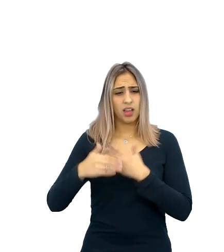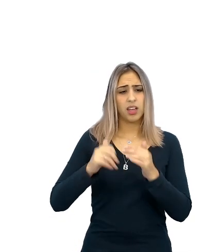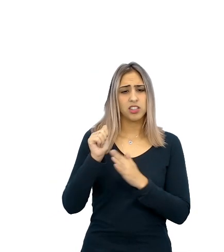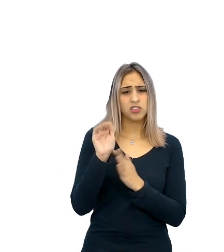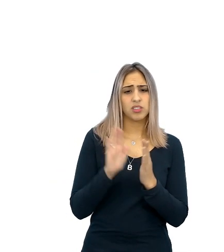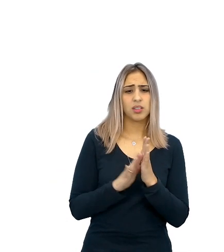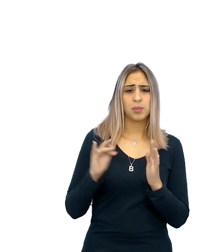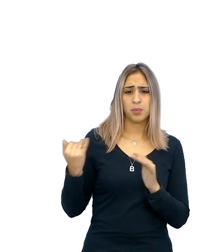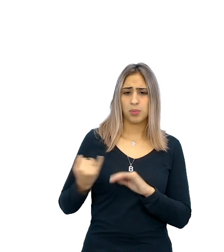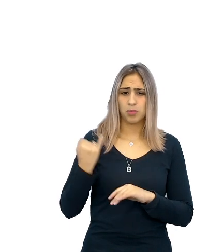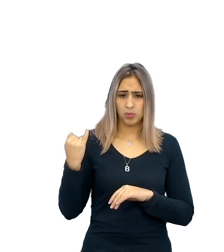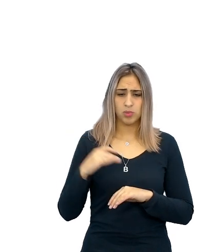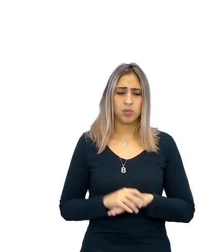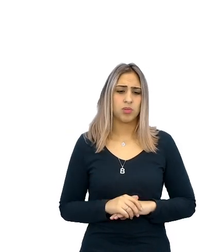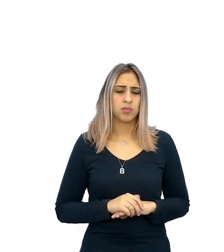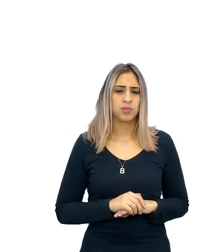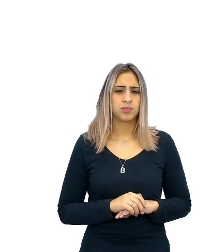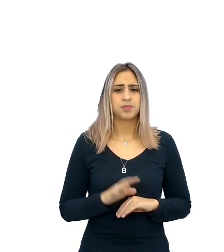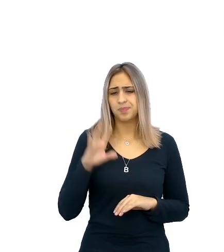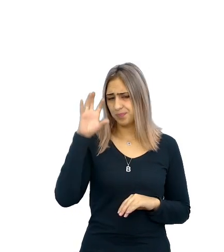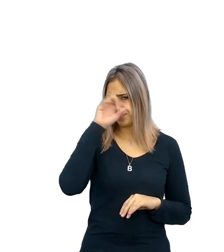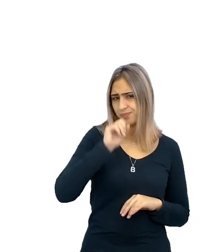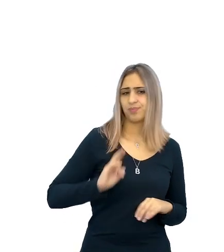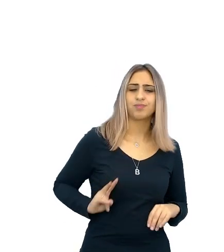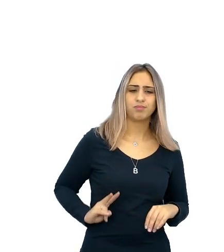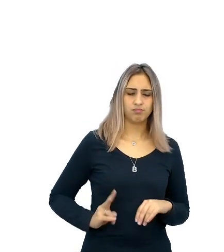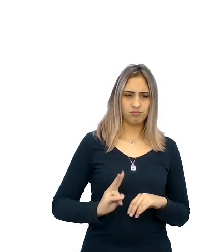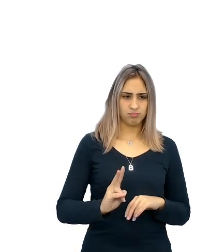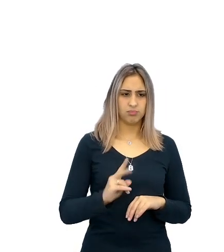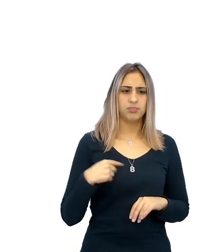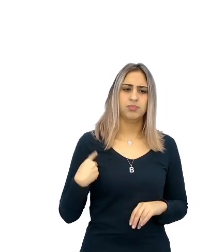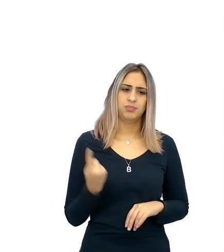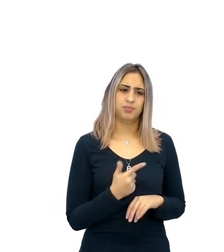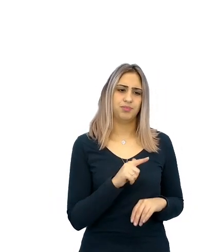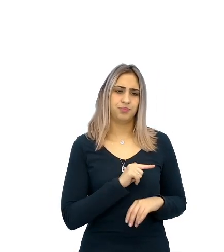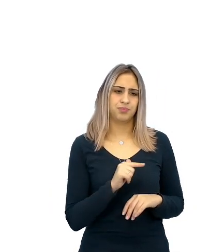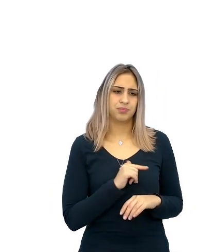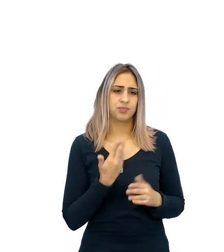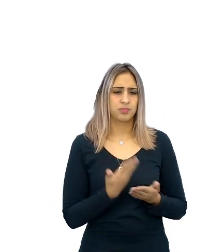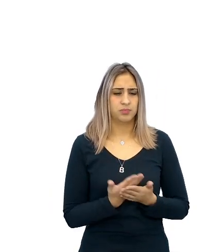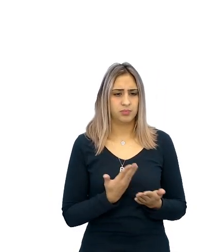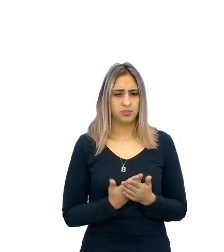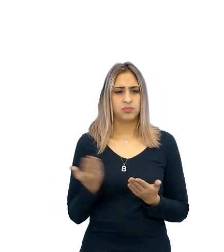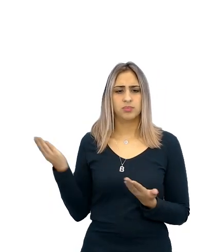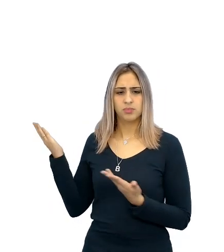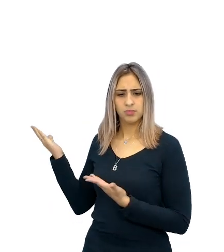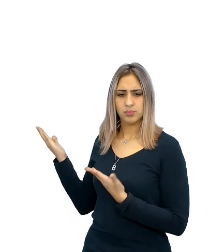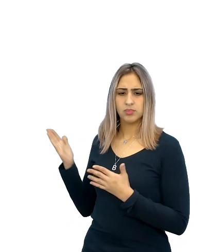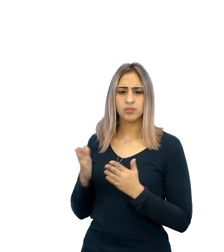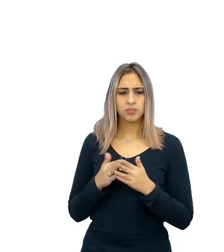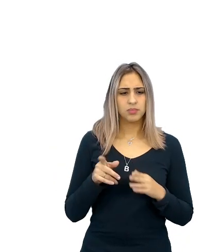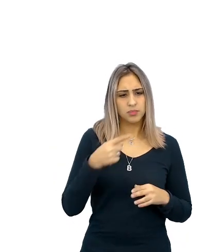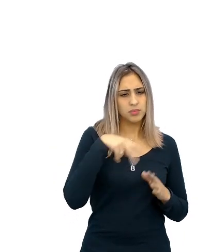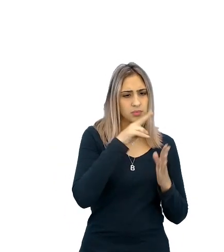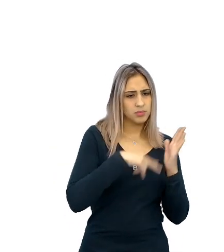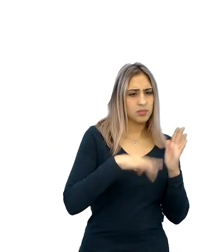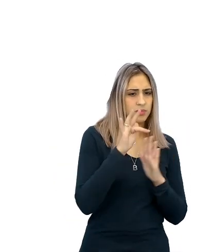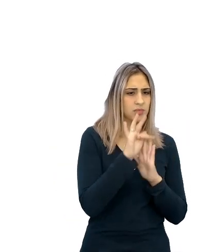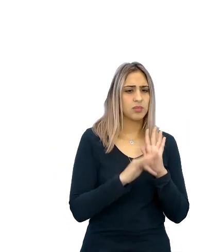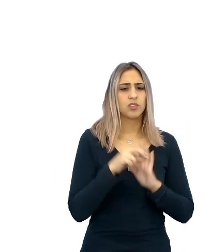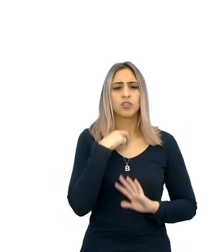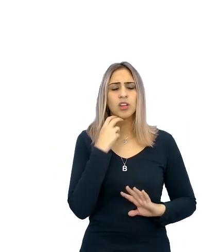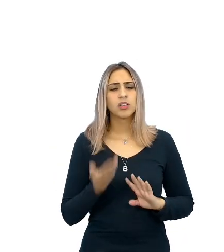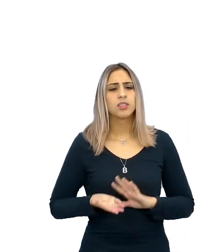atividade específica do aprender sempre, né? Nós temos aqui uma aula que pede para que se leia o texto em